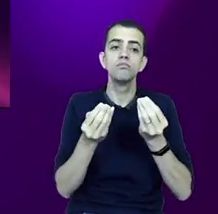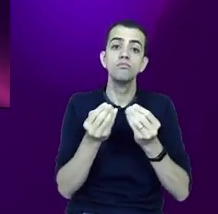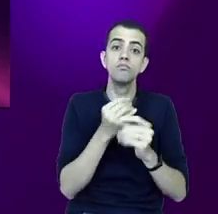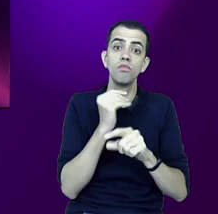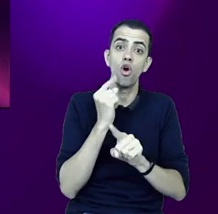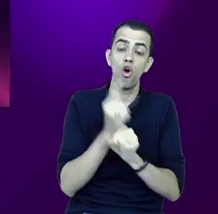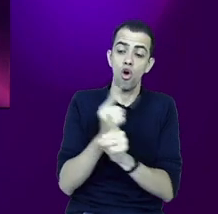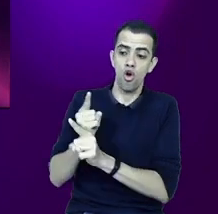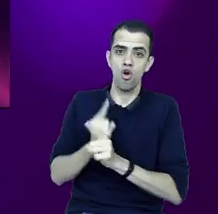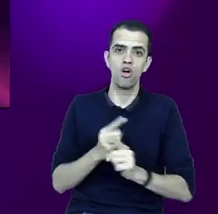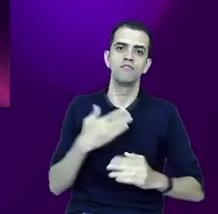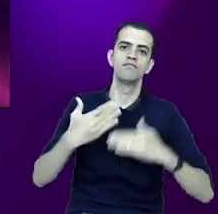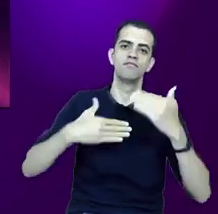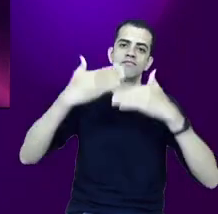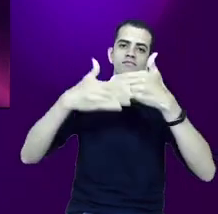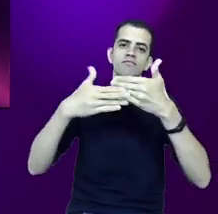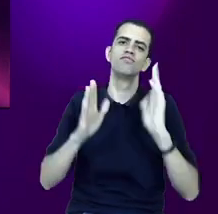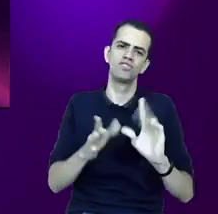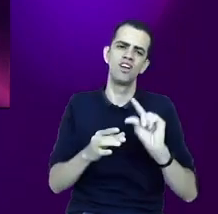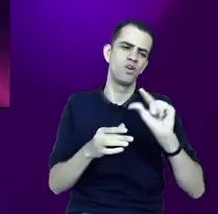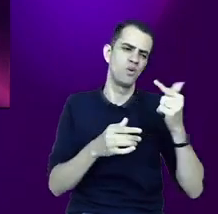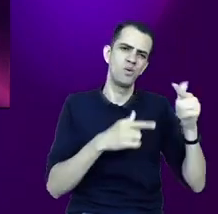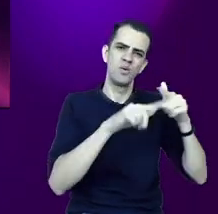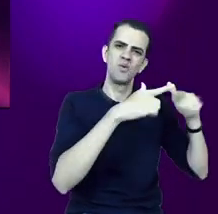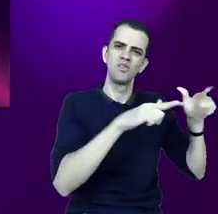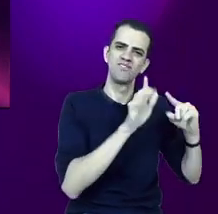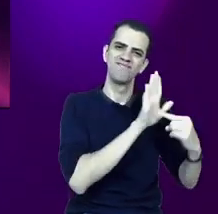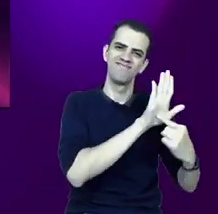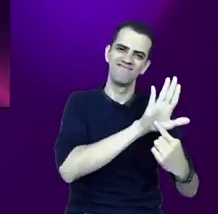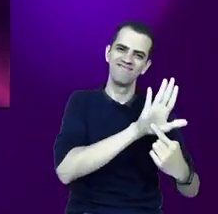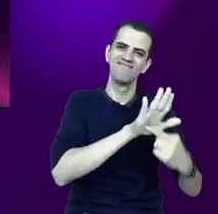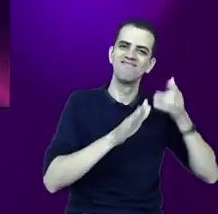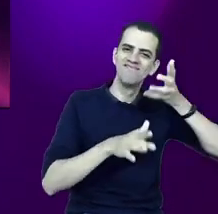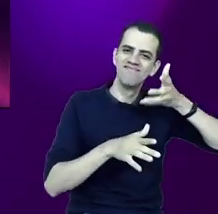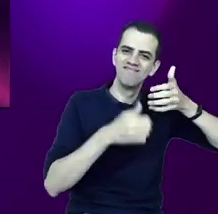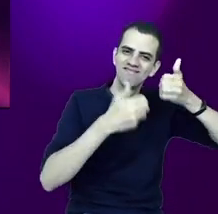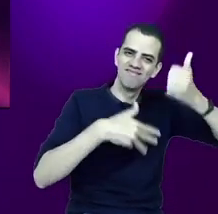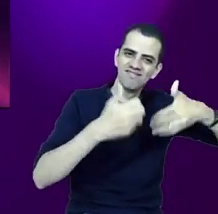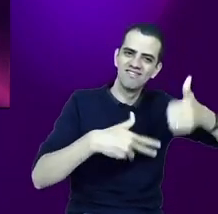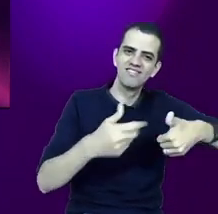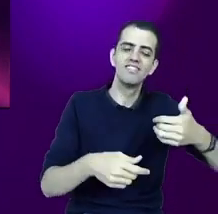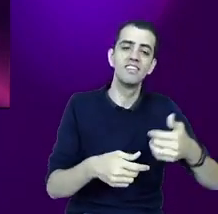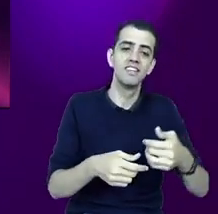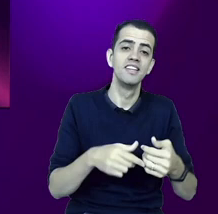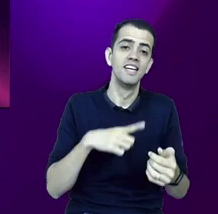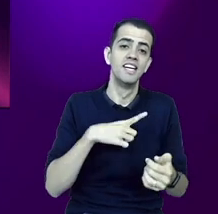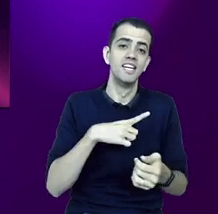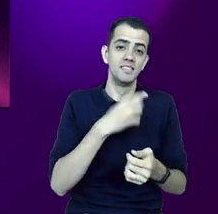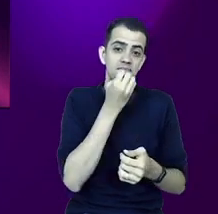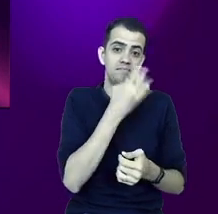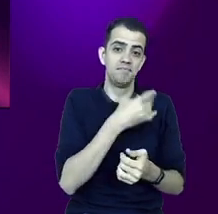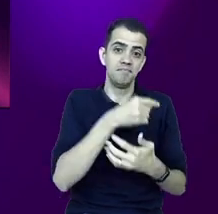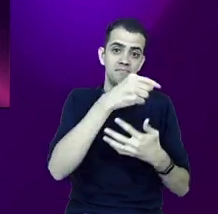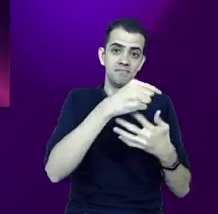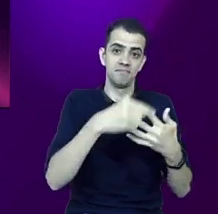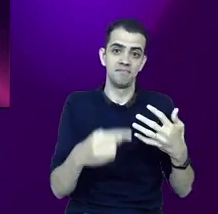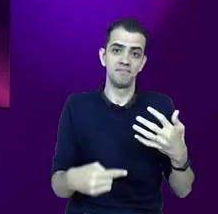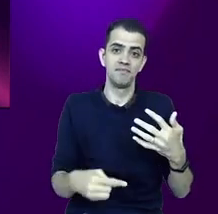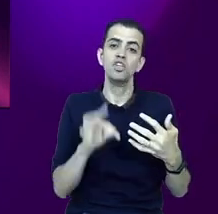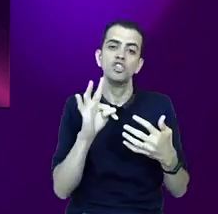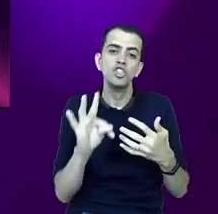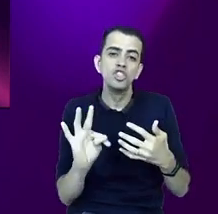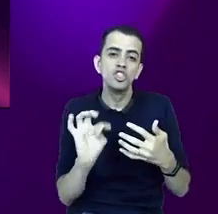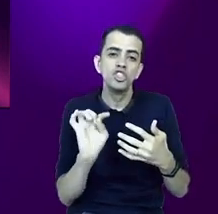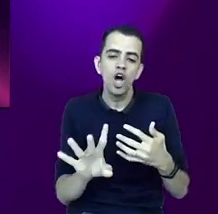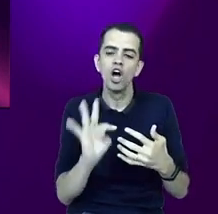hoje, como já foram até citados aí em outras apresentações dos demais benefícios, né, não só nos tumores, mas hoje